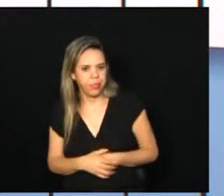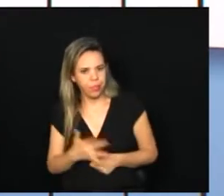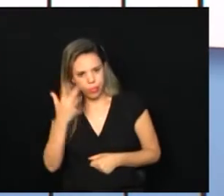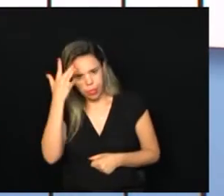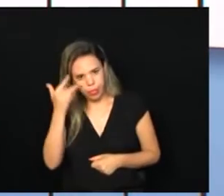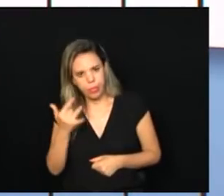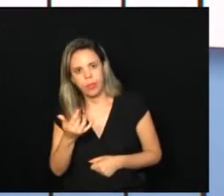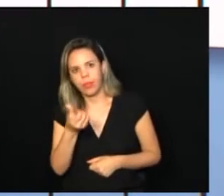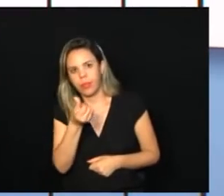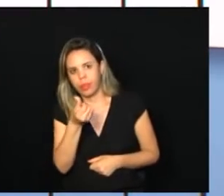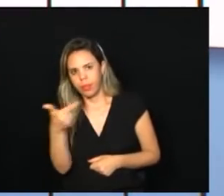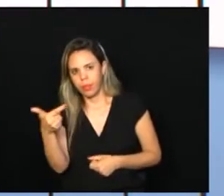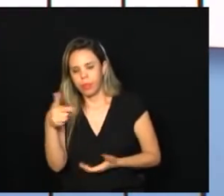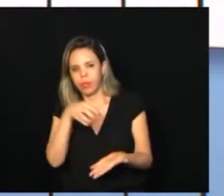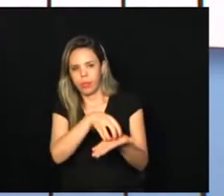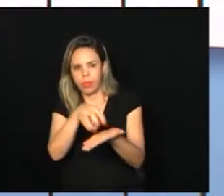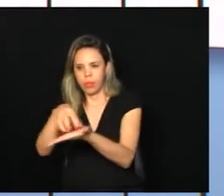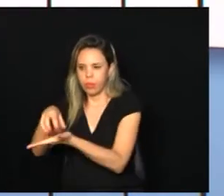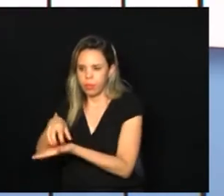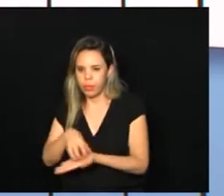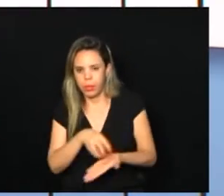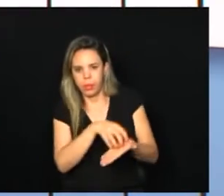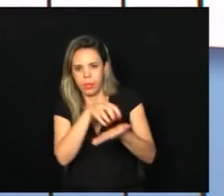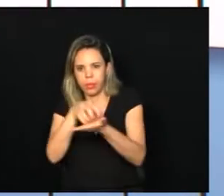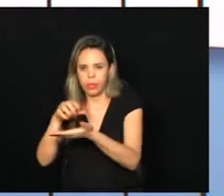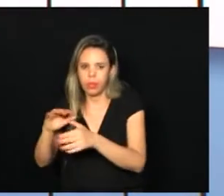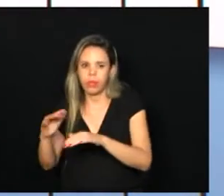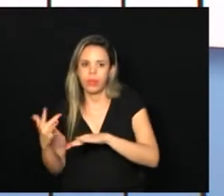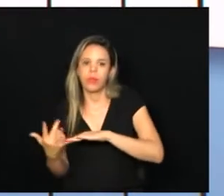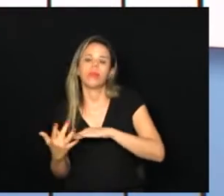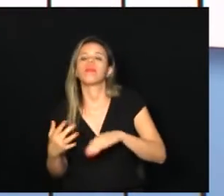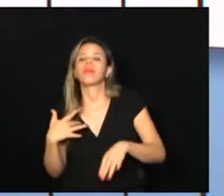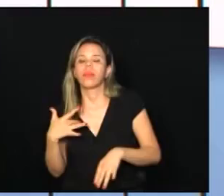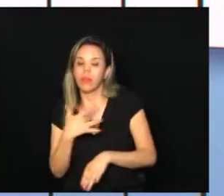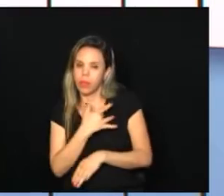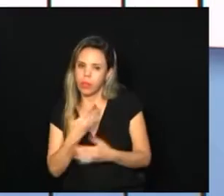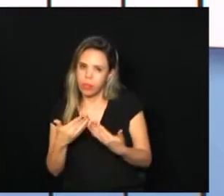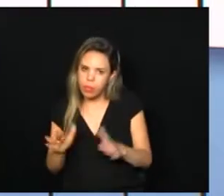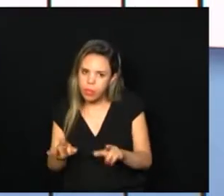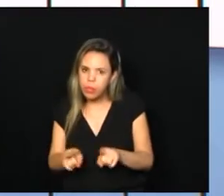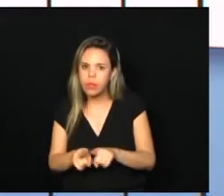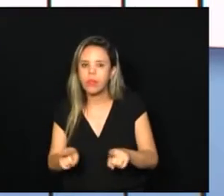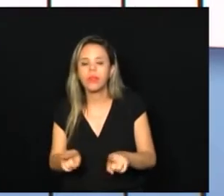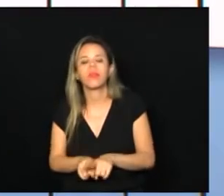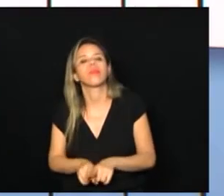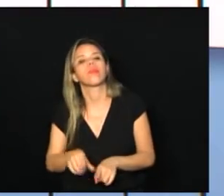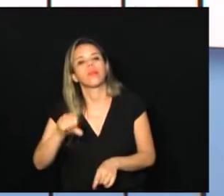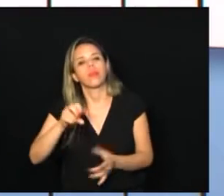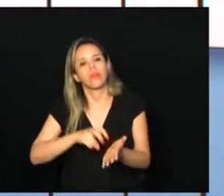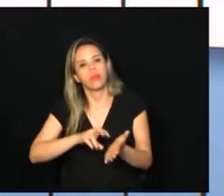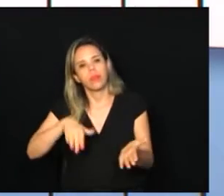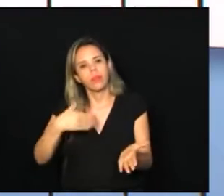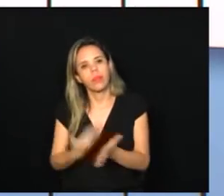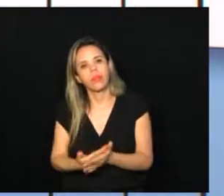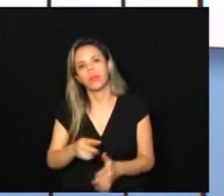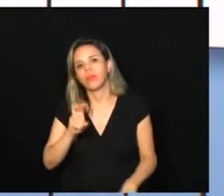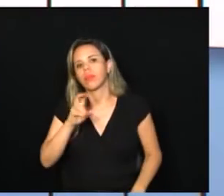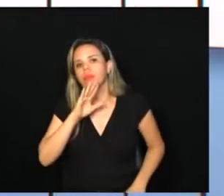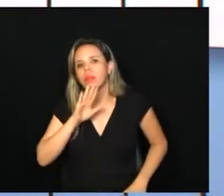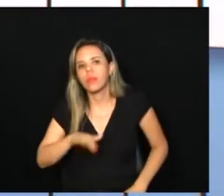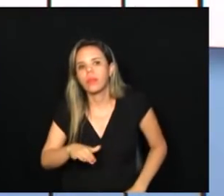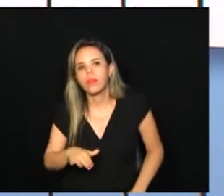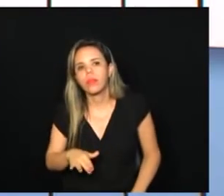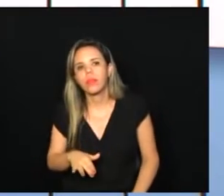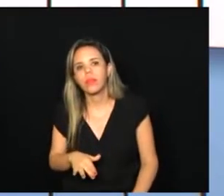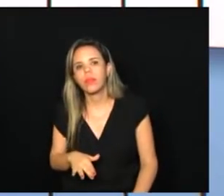amanhã, 62 dos 67 centros de saúde estarão abertos entre 9 horas da manhã e 5 da